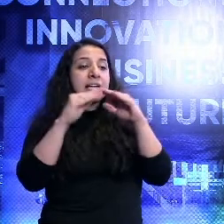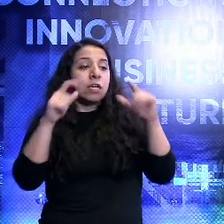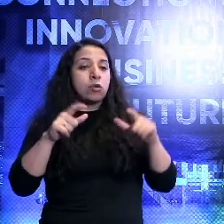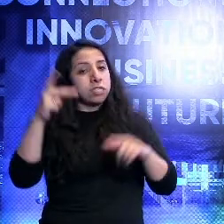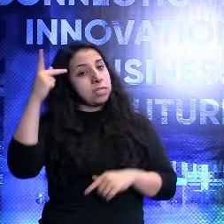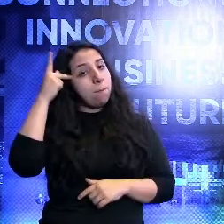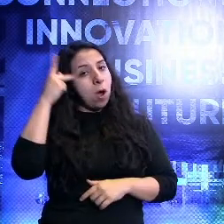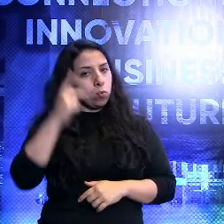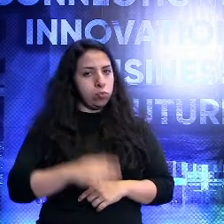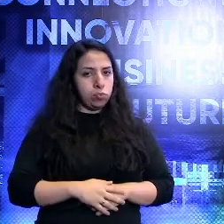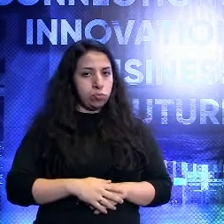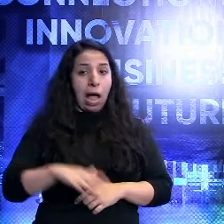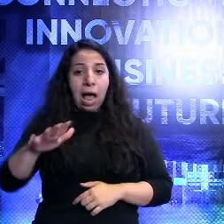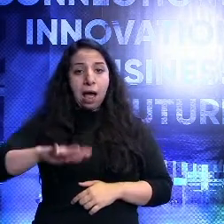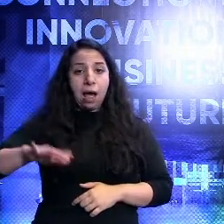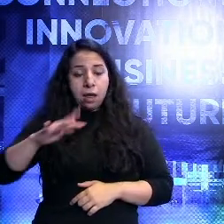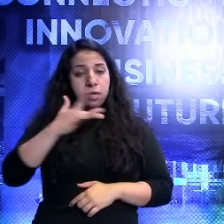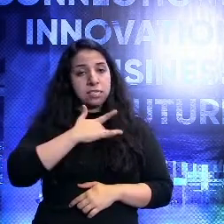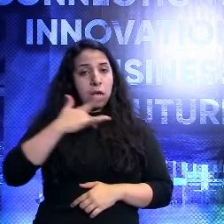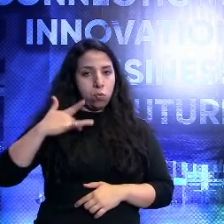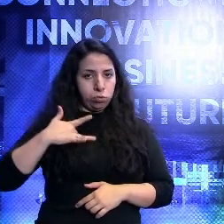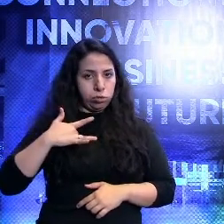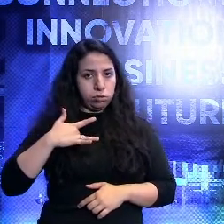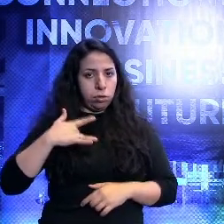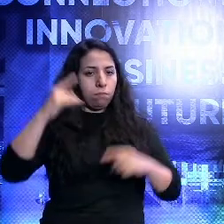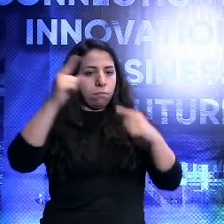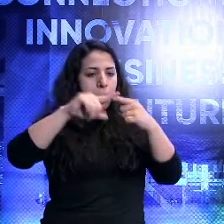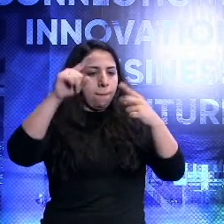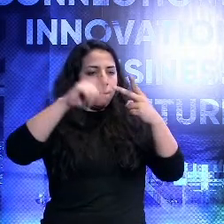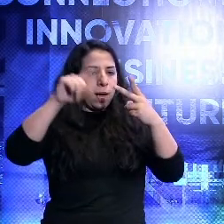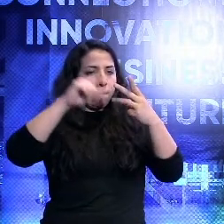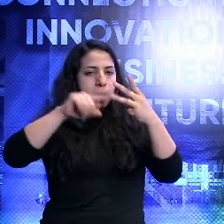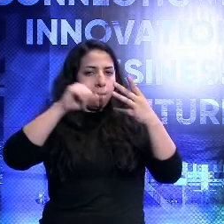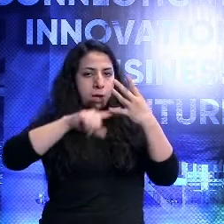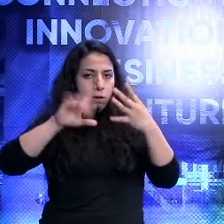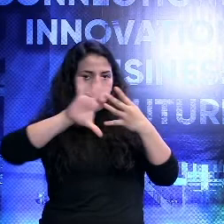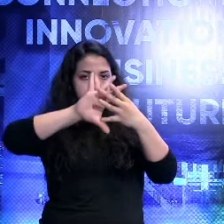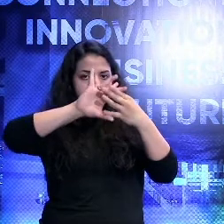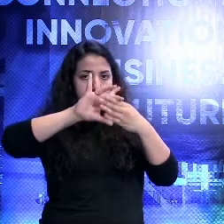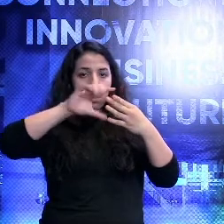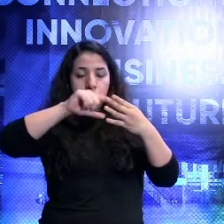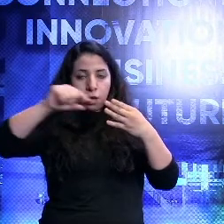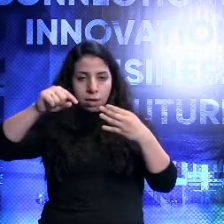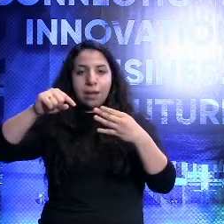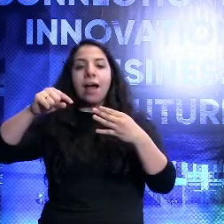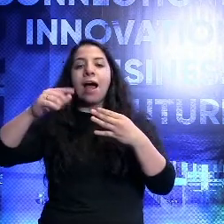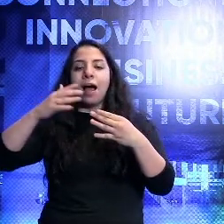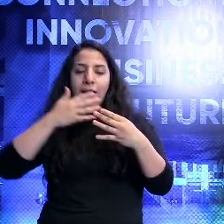saúde. Então, o que está fora dessa coleção não me interessa. Ok?